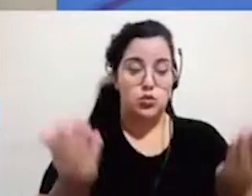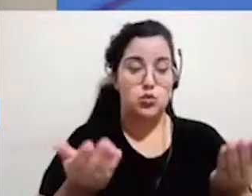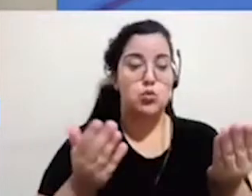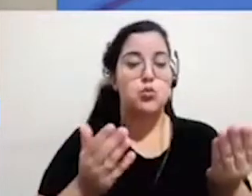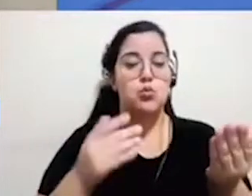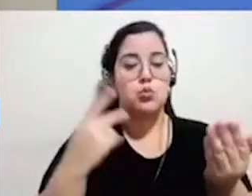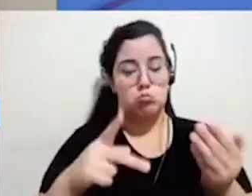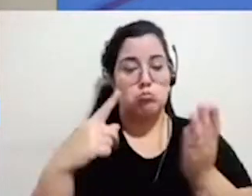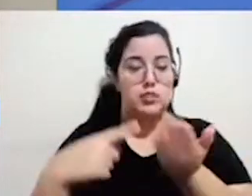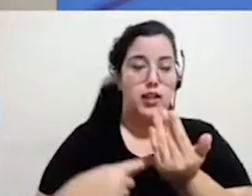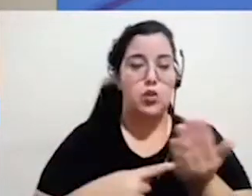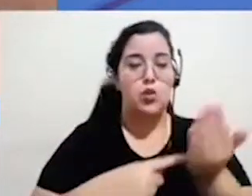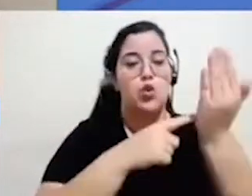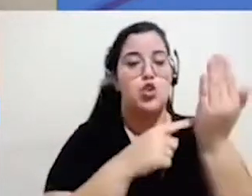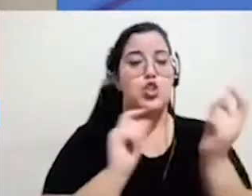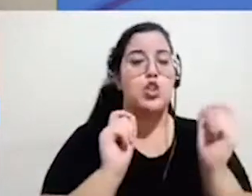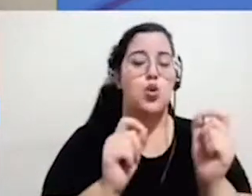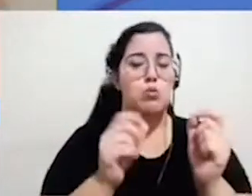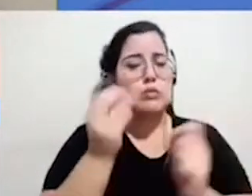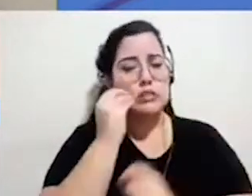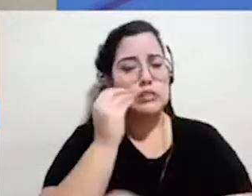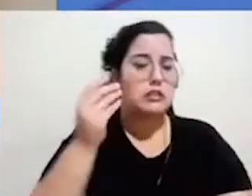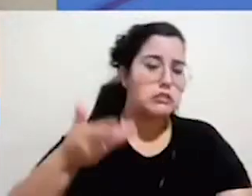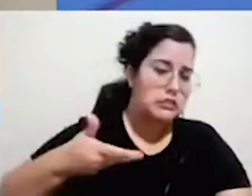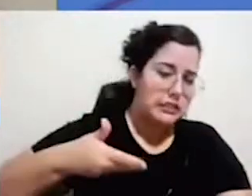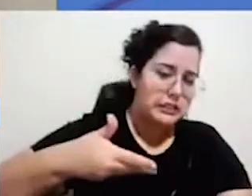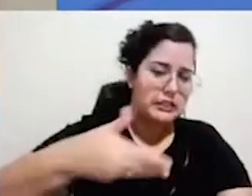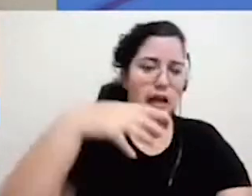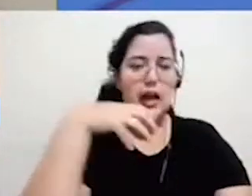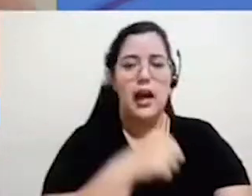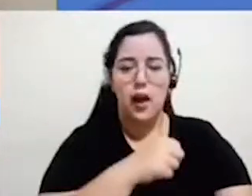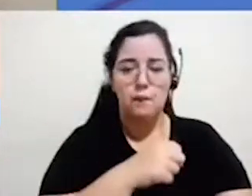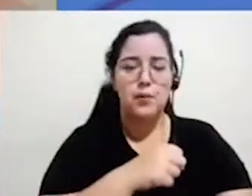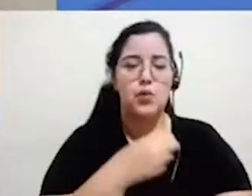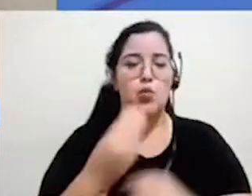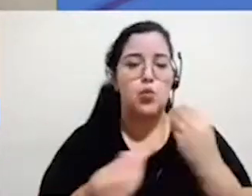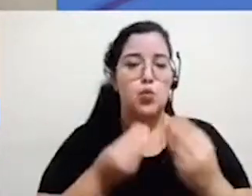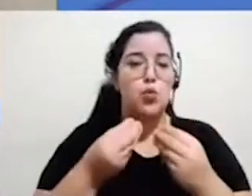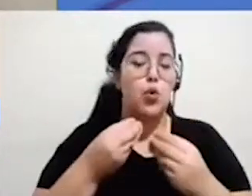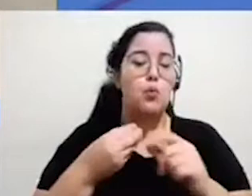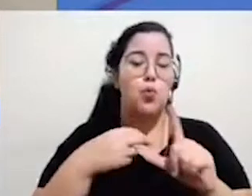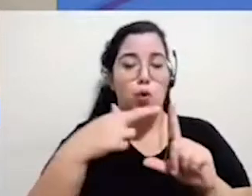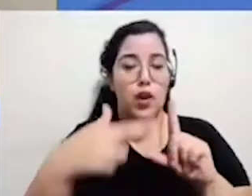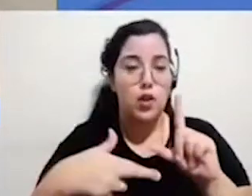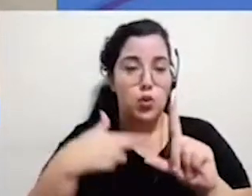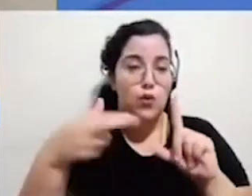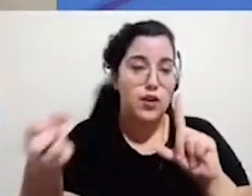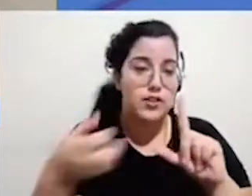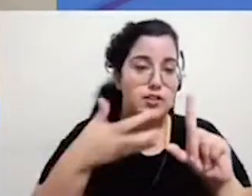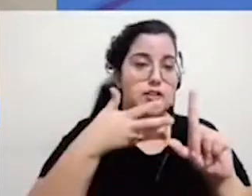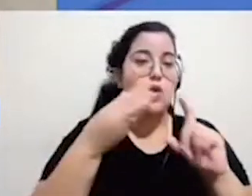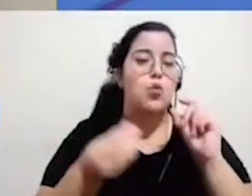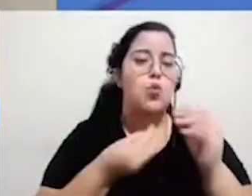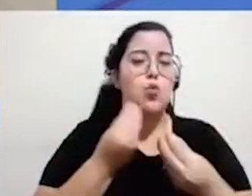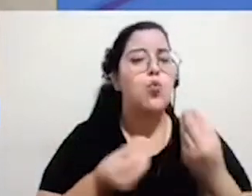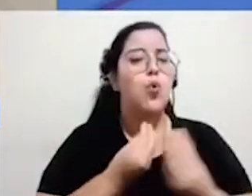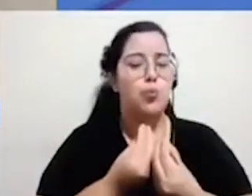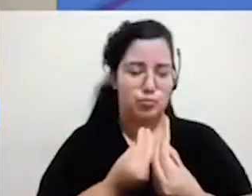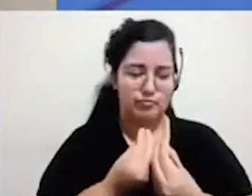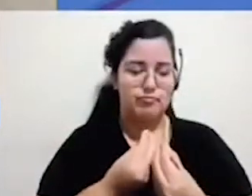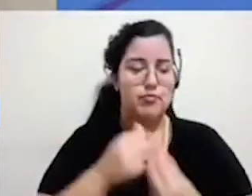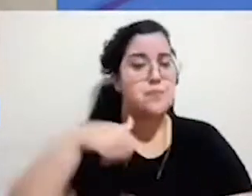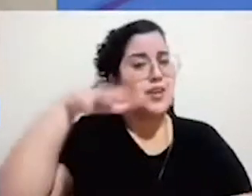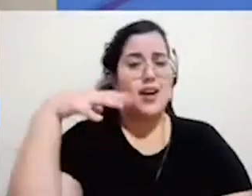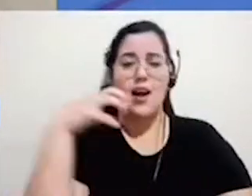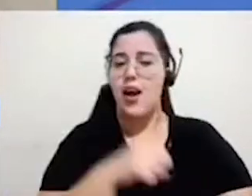da tecnologia, que acelera, inclusive, os ciclos de renovação que são necessários, eles estão muito mais